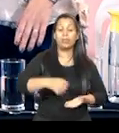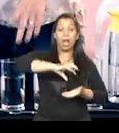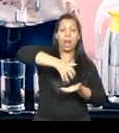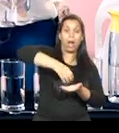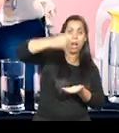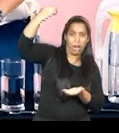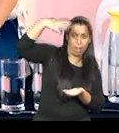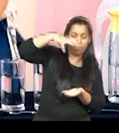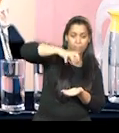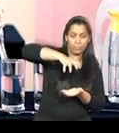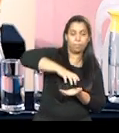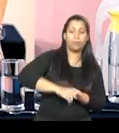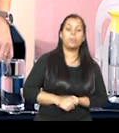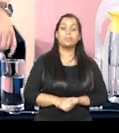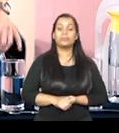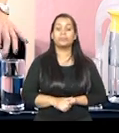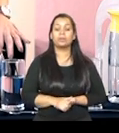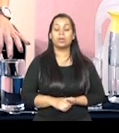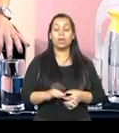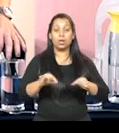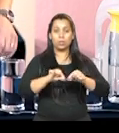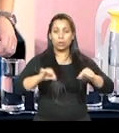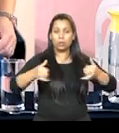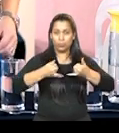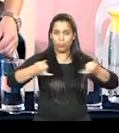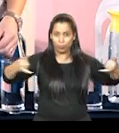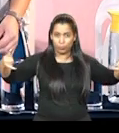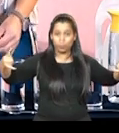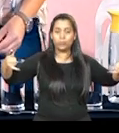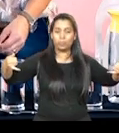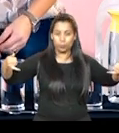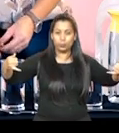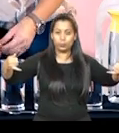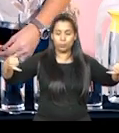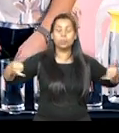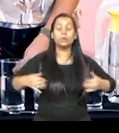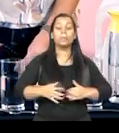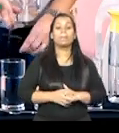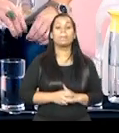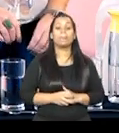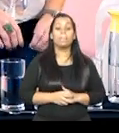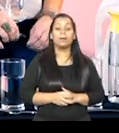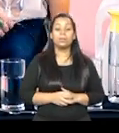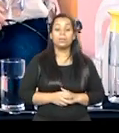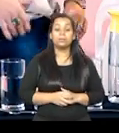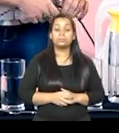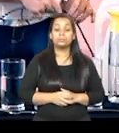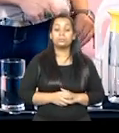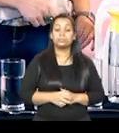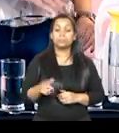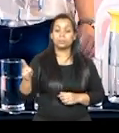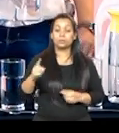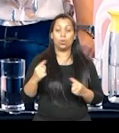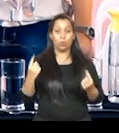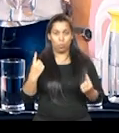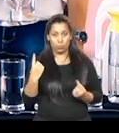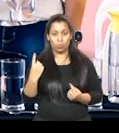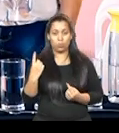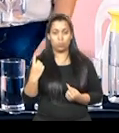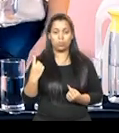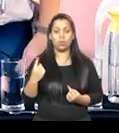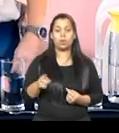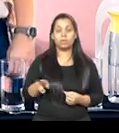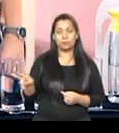25 watts, 2 cabos de cobre encapados com plástico. Num desses cabos ele está ligado